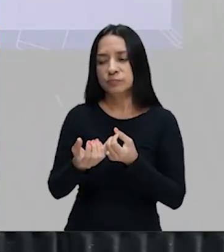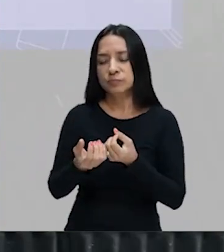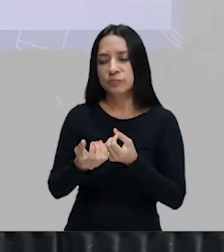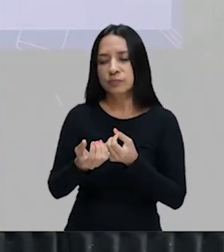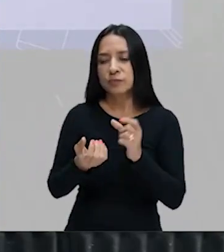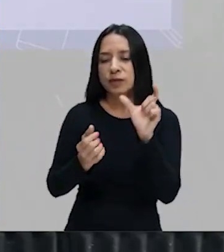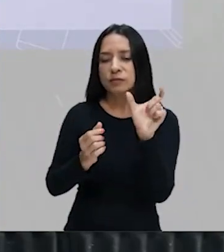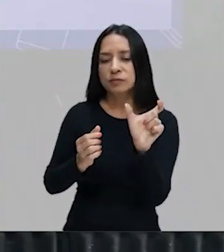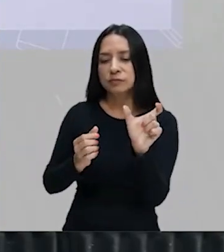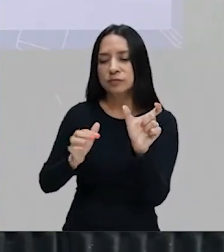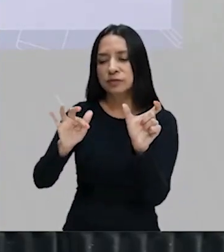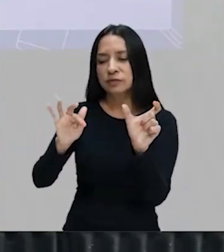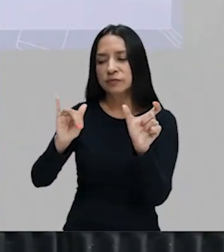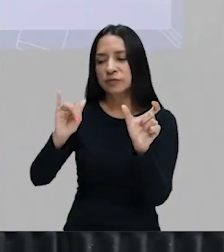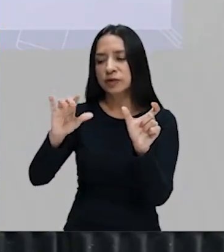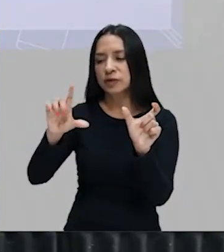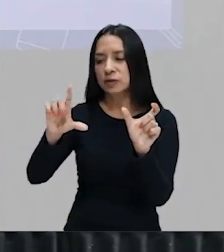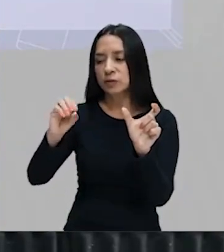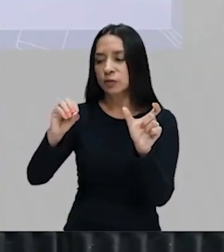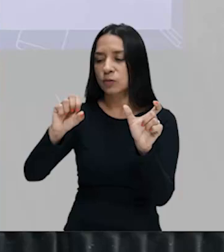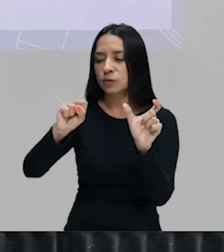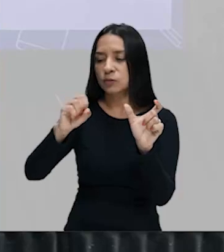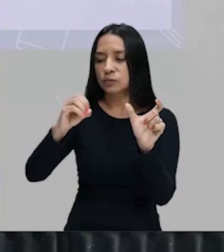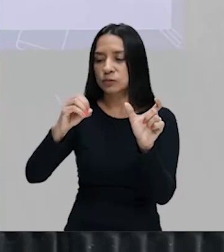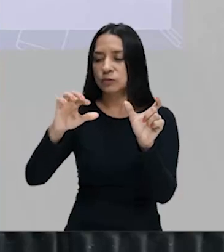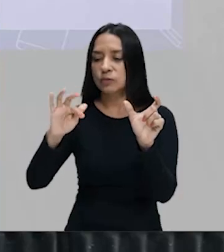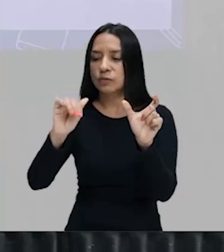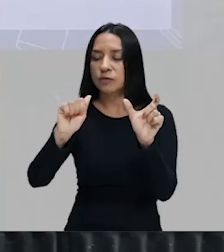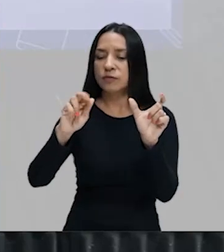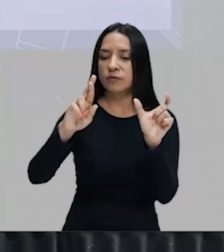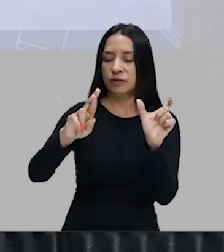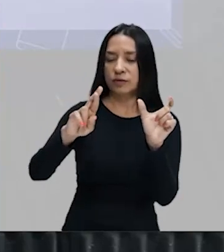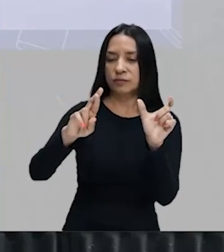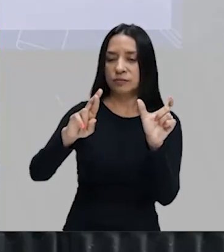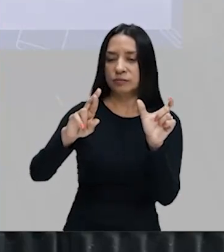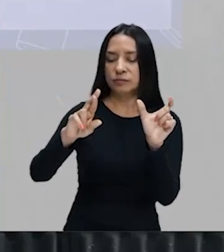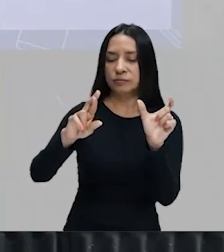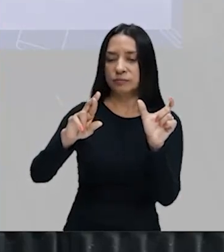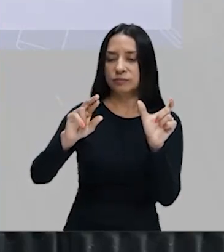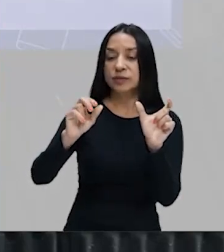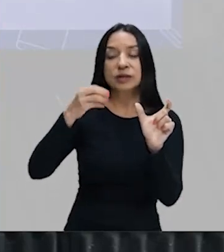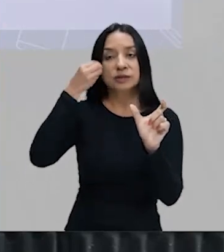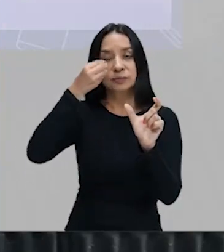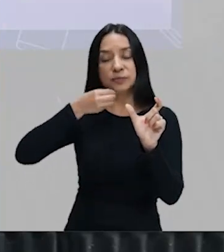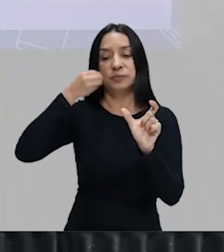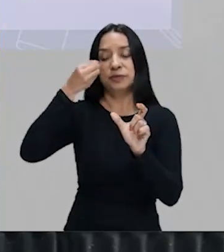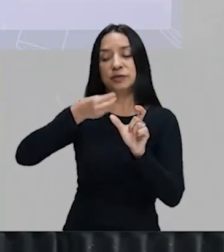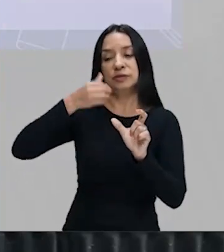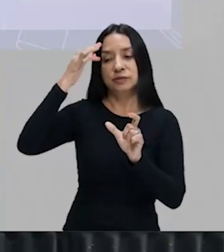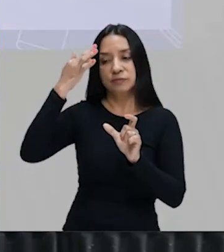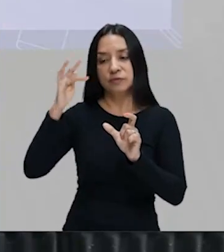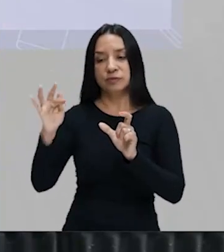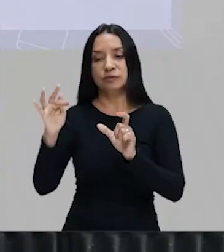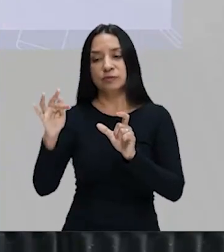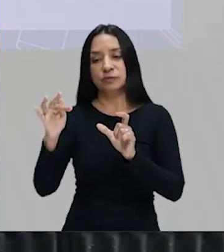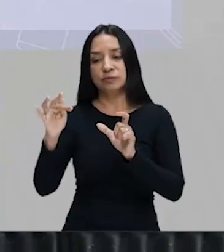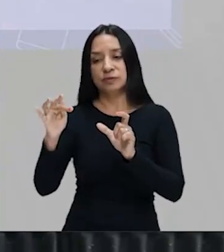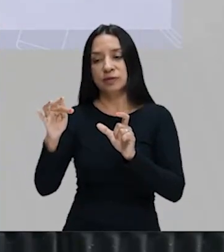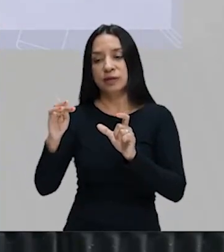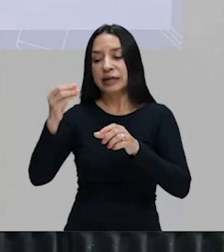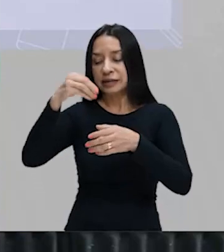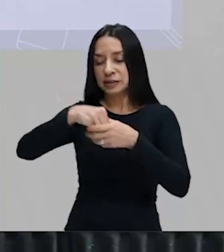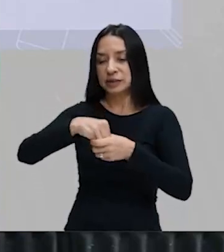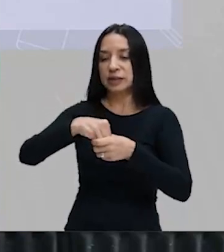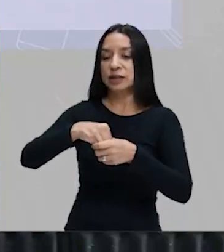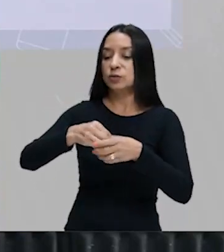filosofar, essa experiência filosófica que é deflagrada dentro dos pré-socráticos, qual destas palavras,